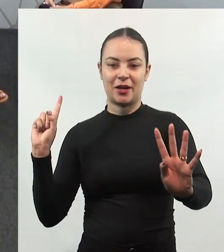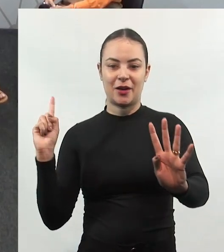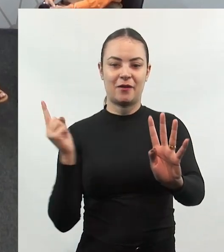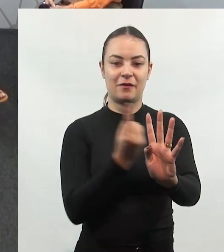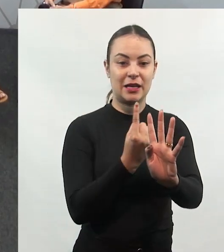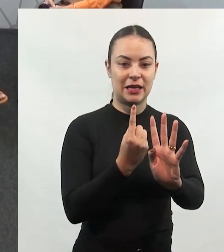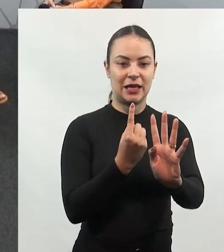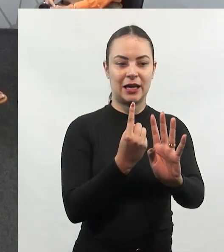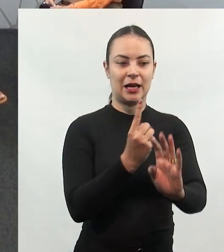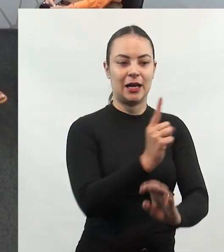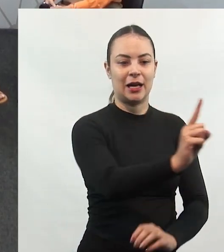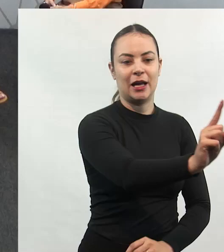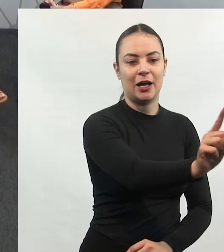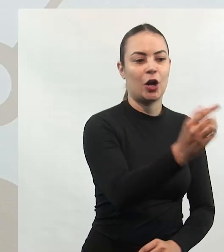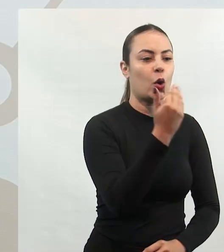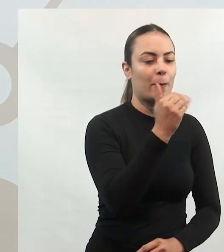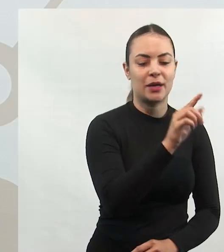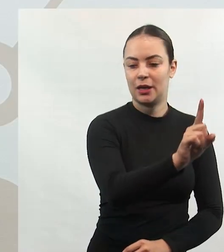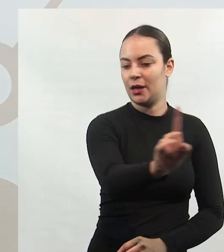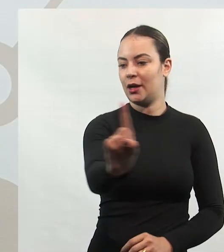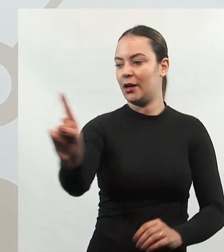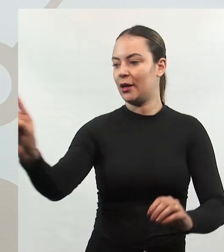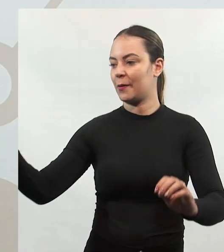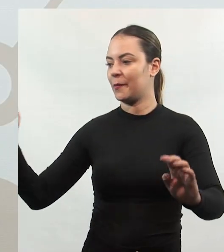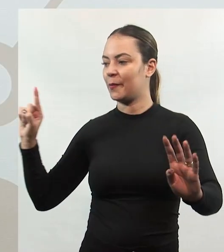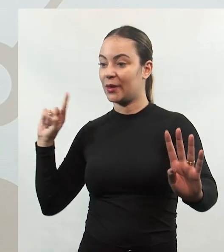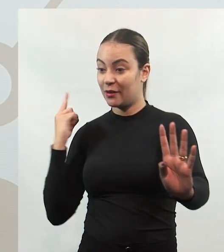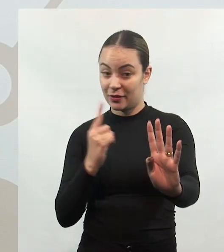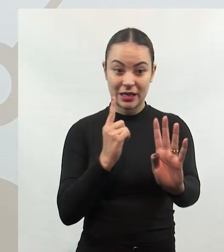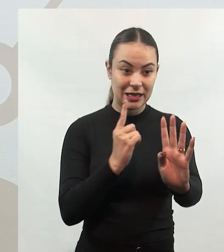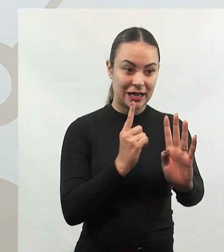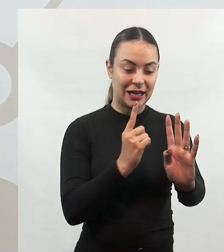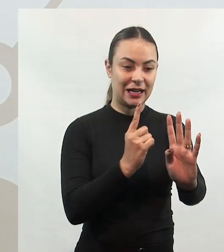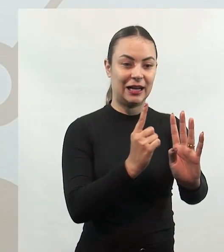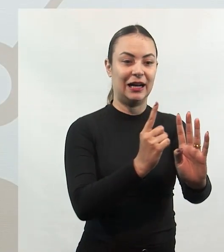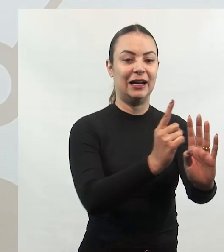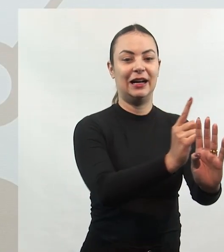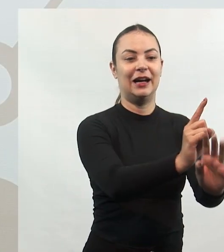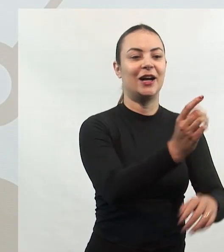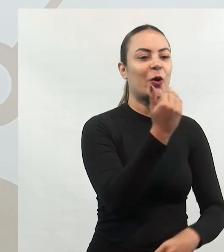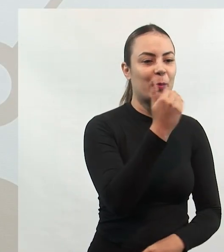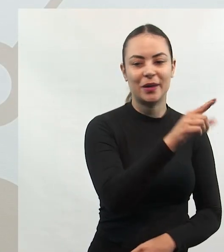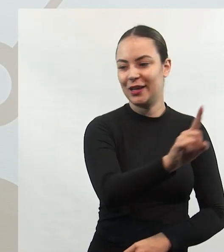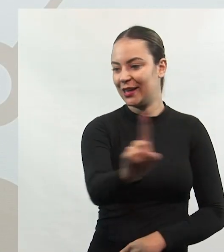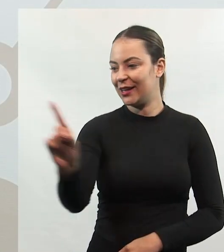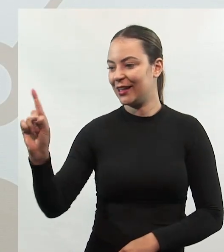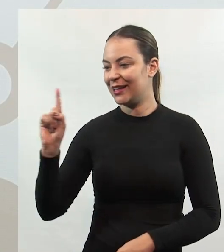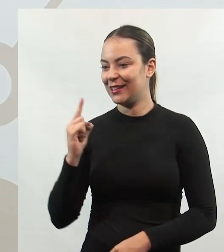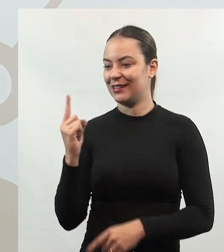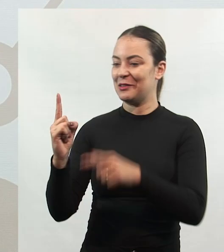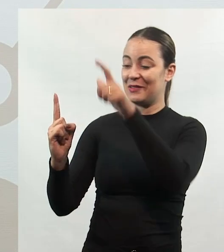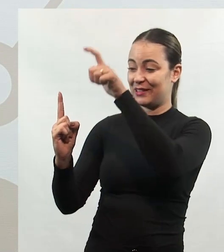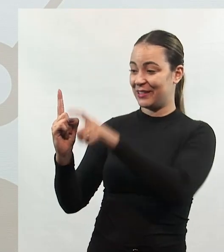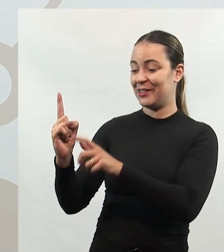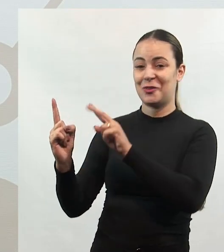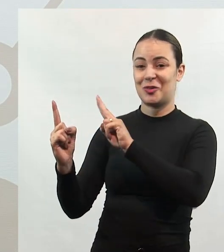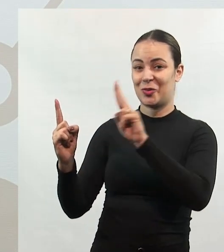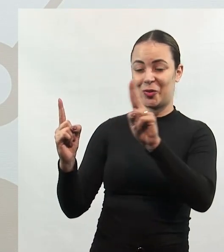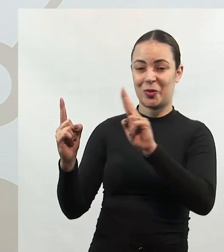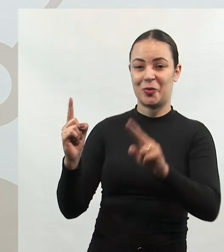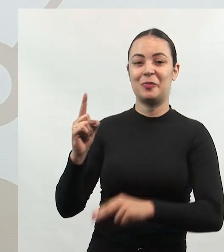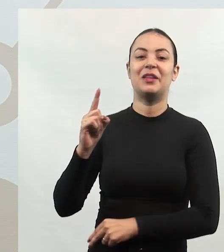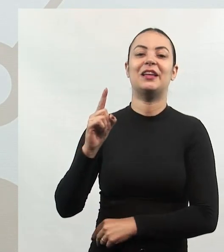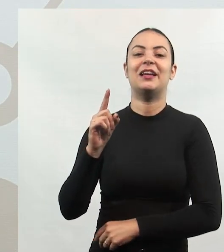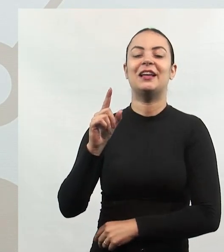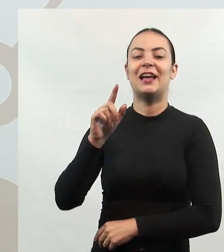foi tetra, né? Então... mas teve outros acontecimentos, como, por exemplo, a morte do Ayrton Senna, né? Naquela época a gente não